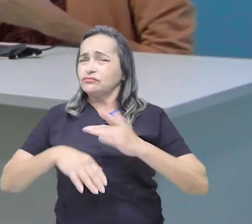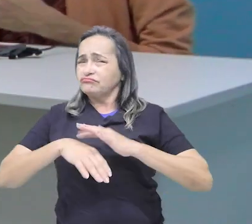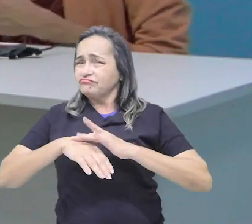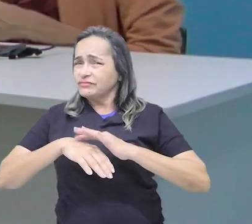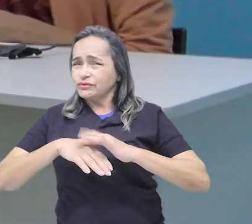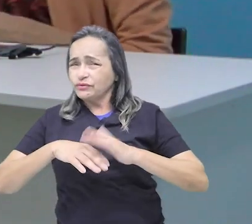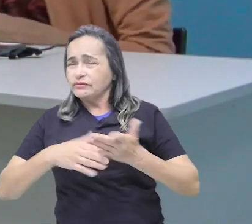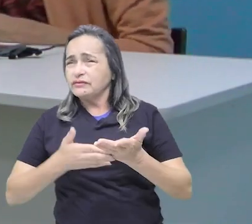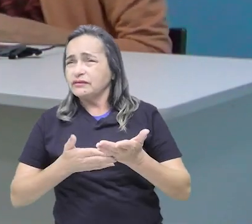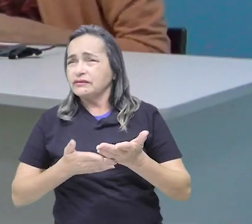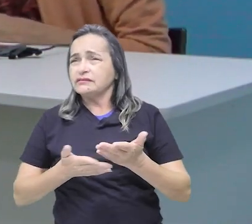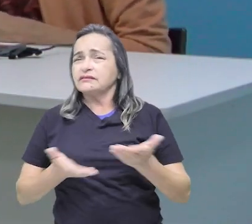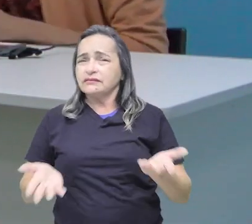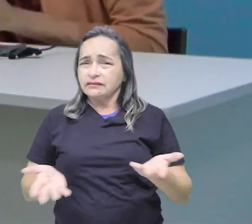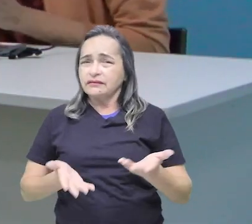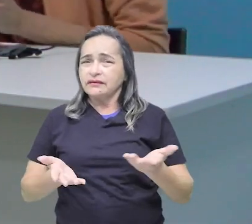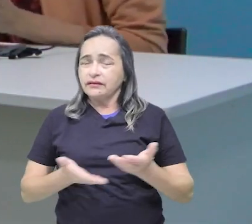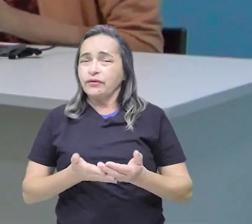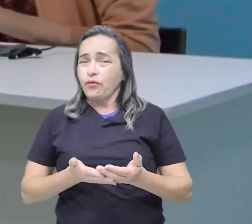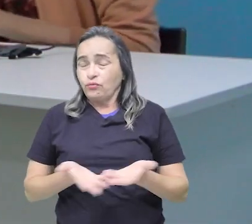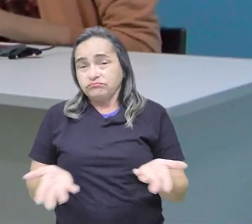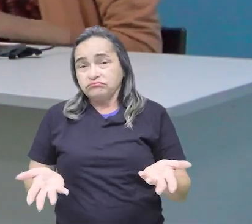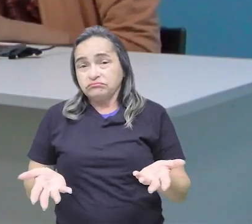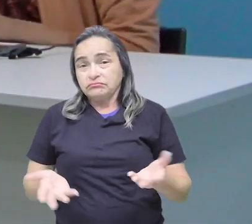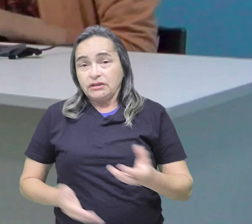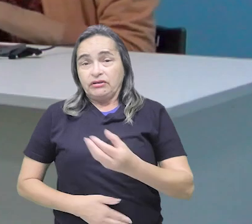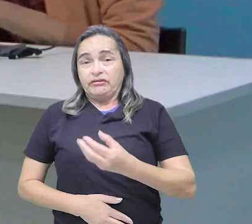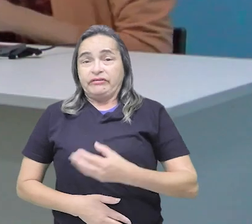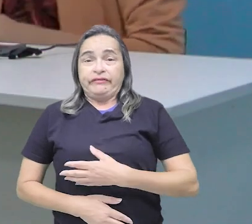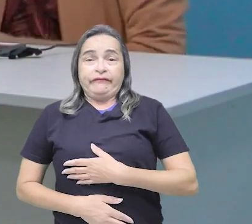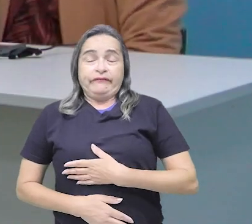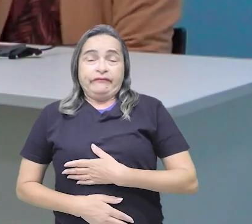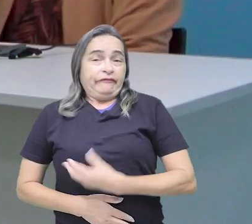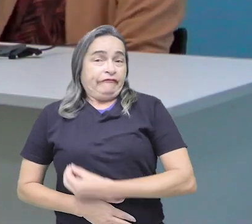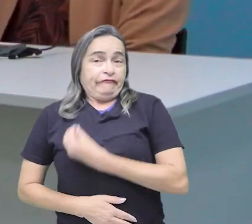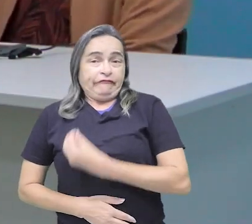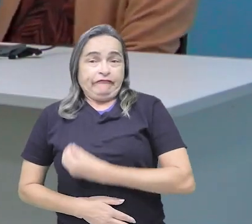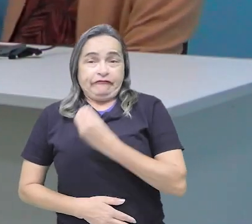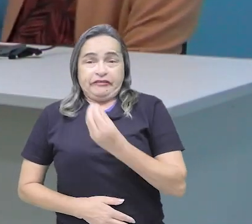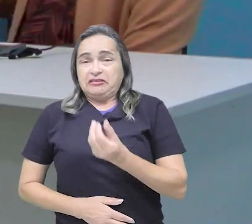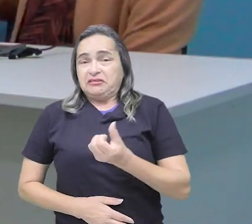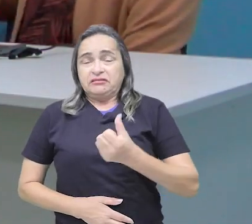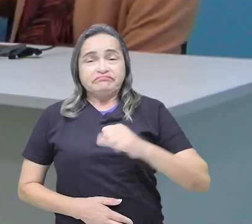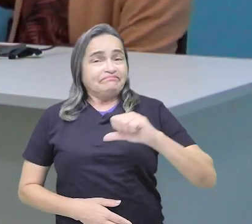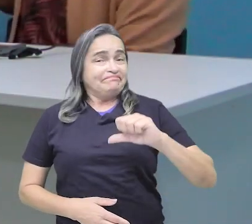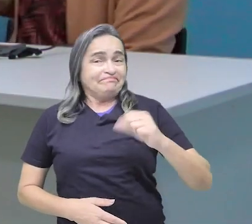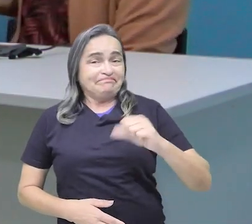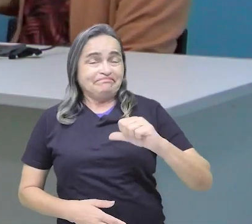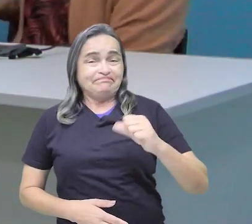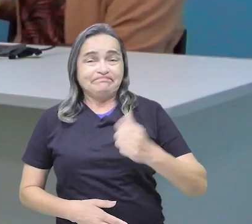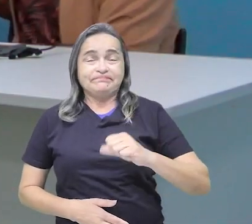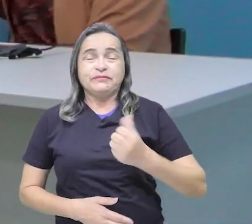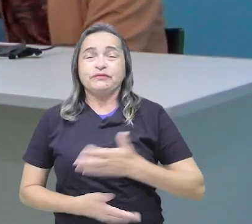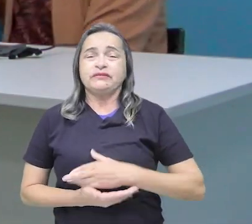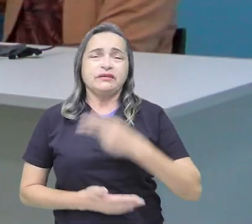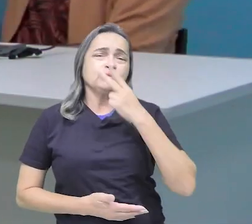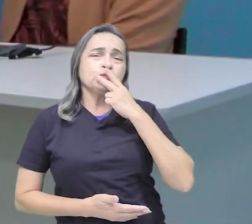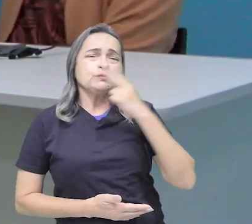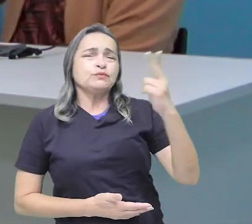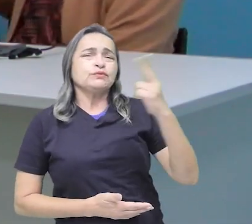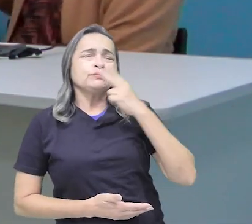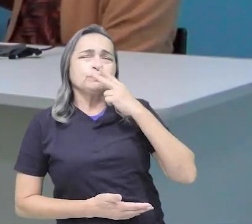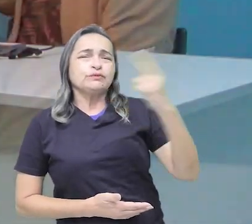doenças ou determinados hábitos de vida, como o caso do tabagismo, que podem antecipar a necessidade desse exame,